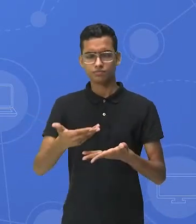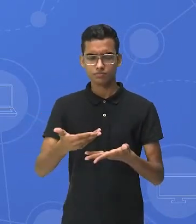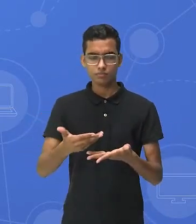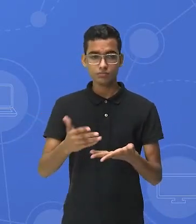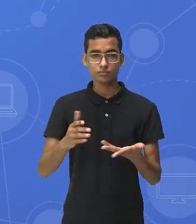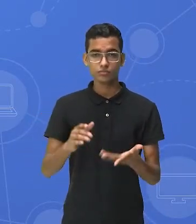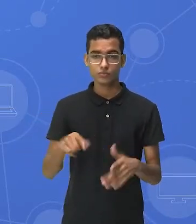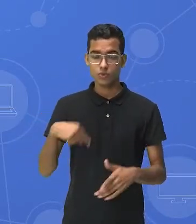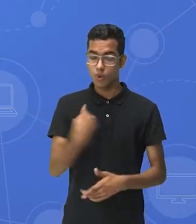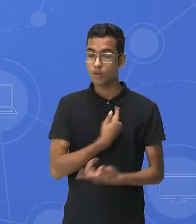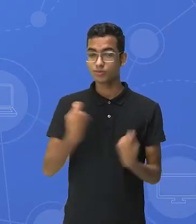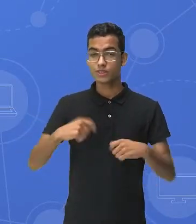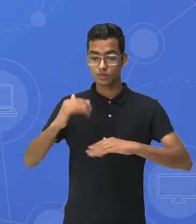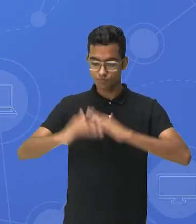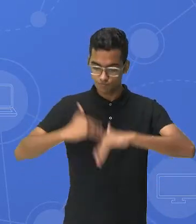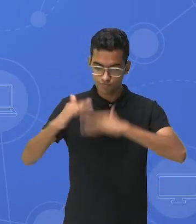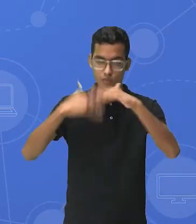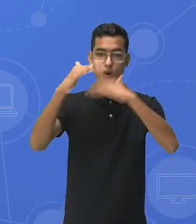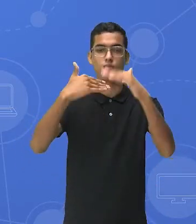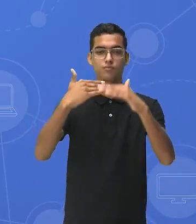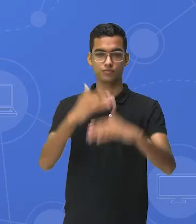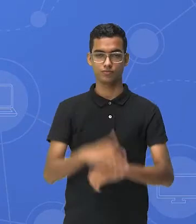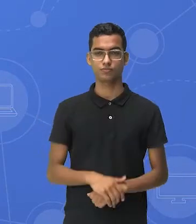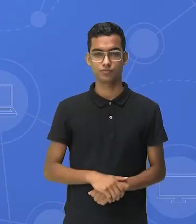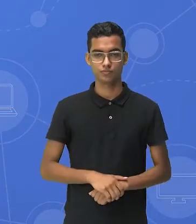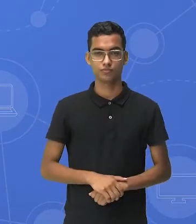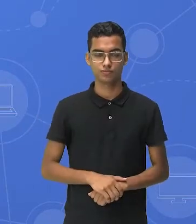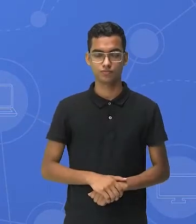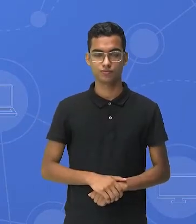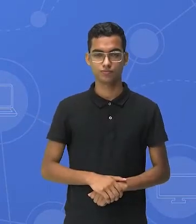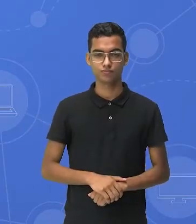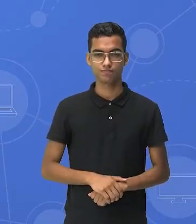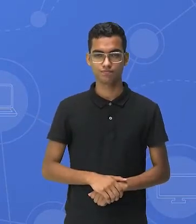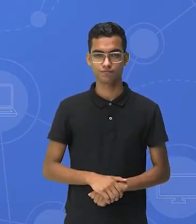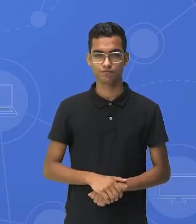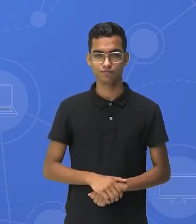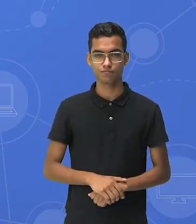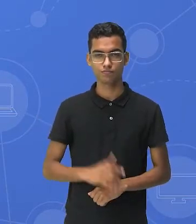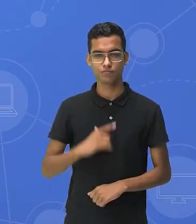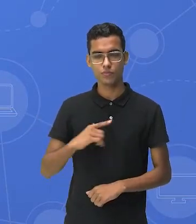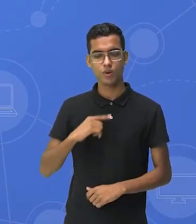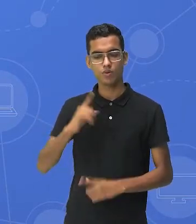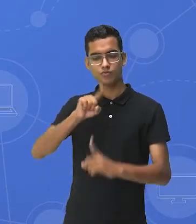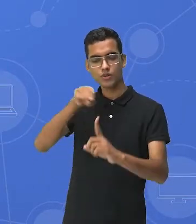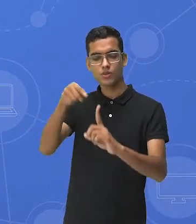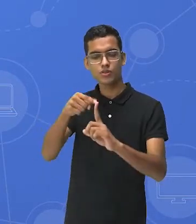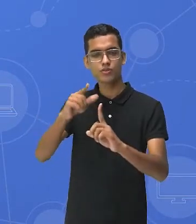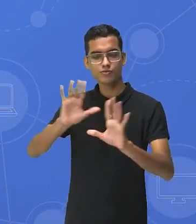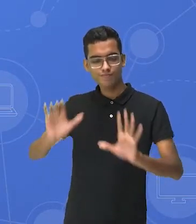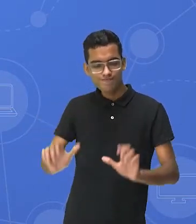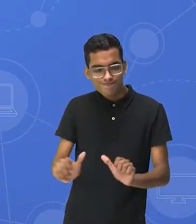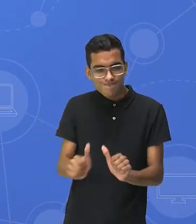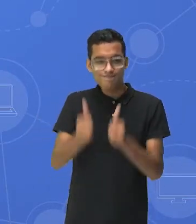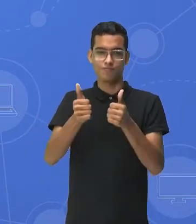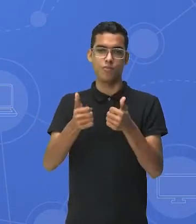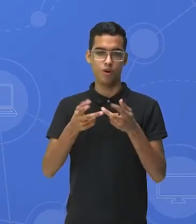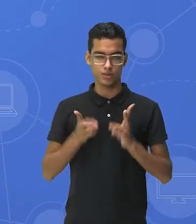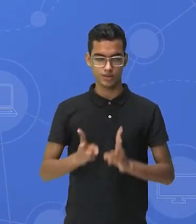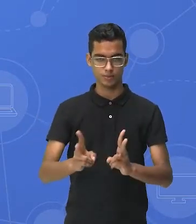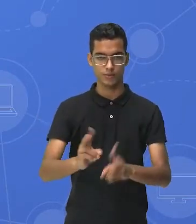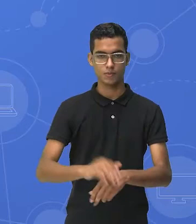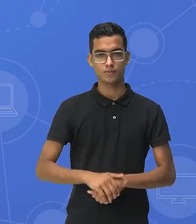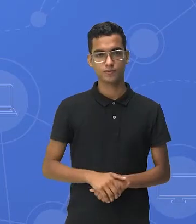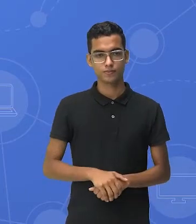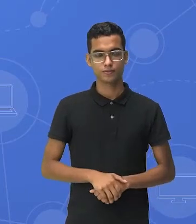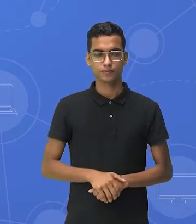quê? Evoluir nessas questões. A gente precisa se tornar o quê? Pessoas melhores. Mas